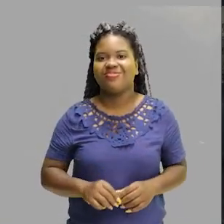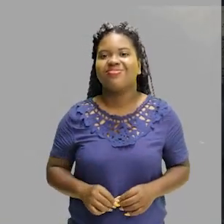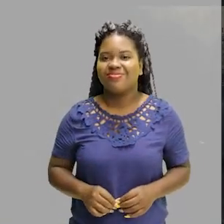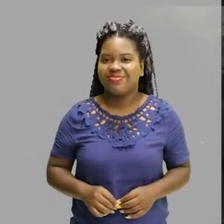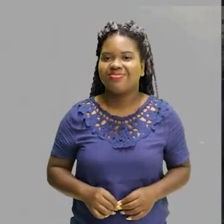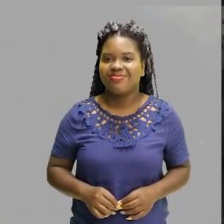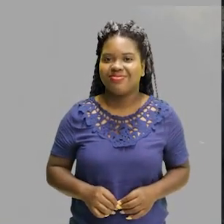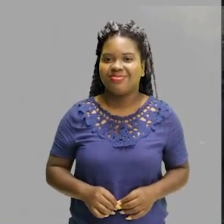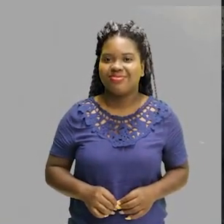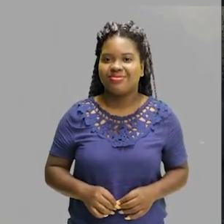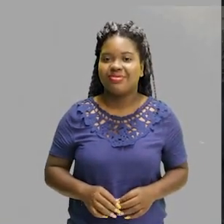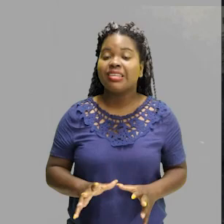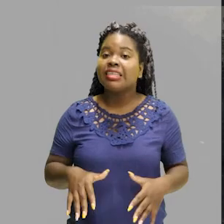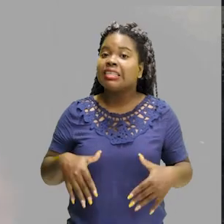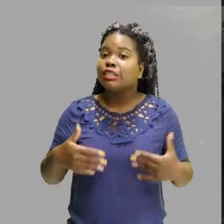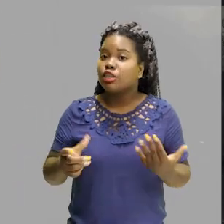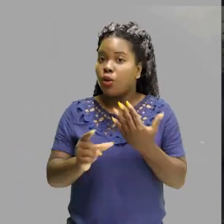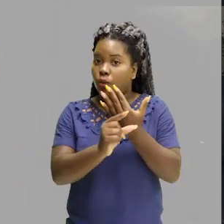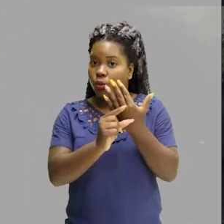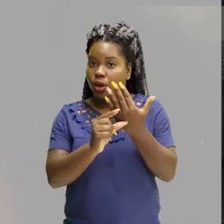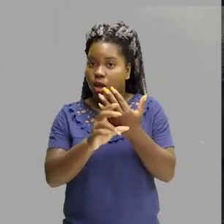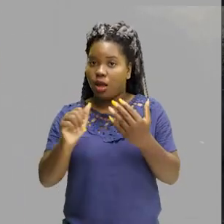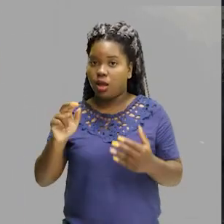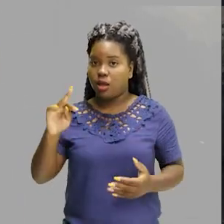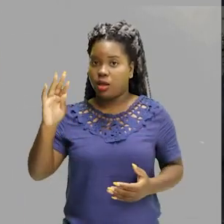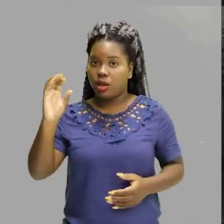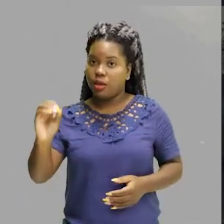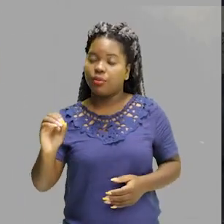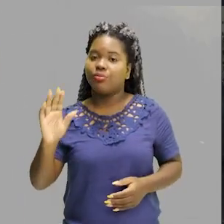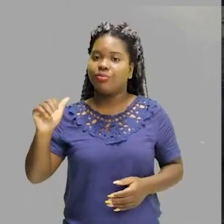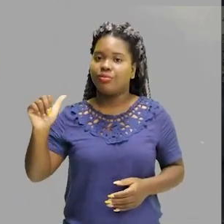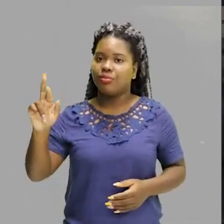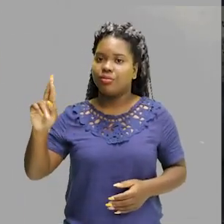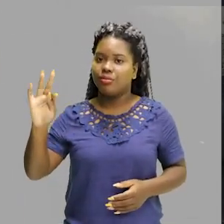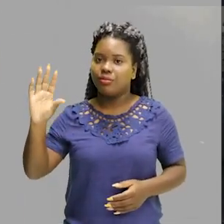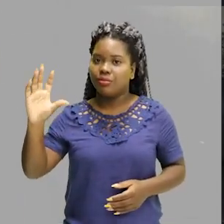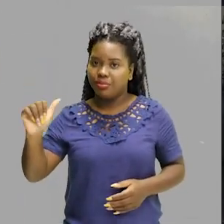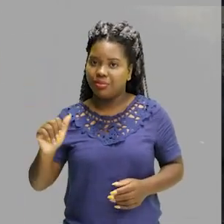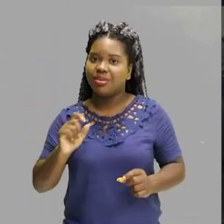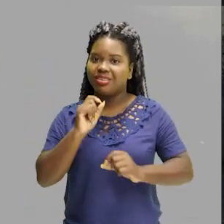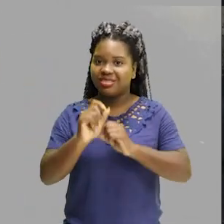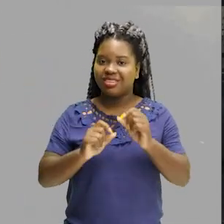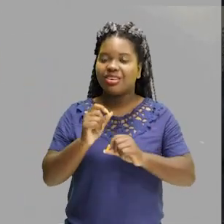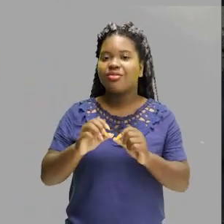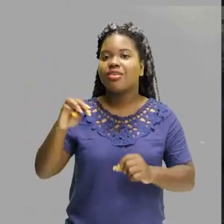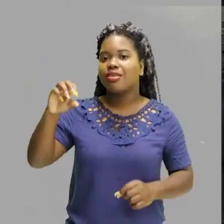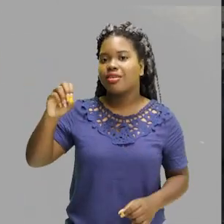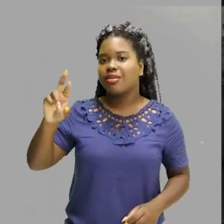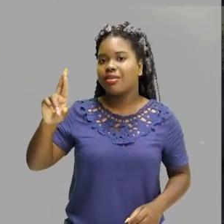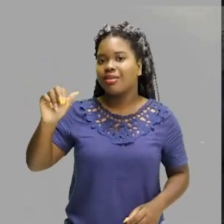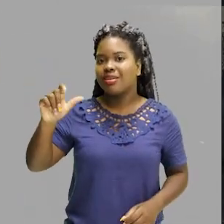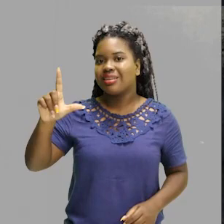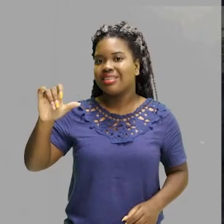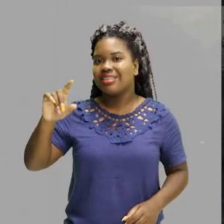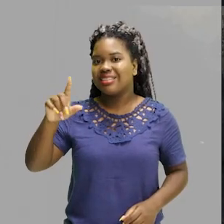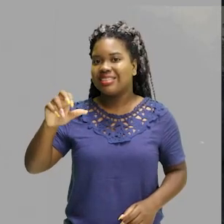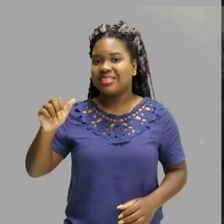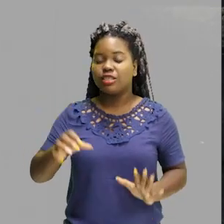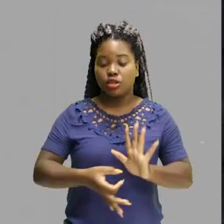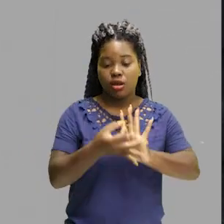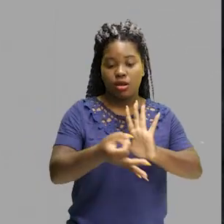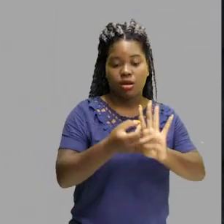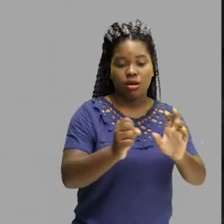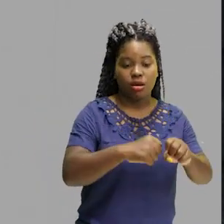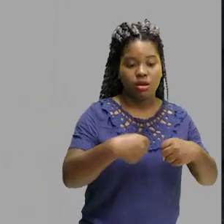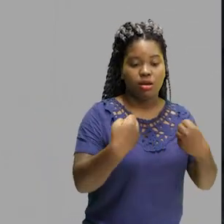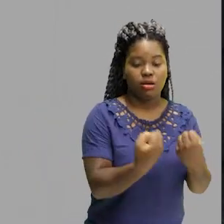O alto da barca do inferno, como o próprio texto diz, é um alto moralizante, faz crítica à sociedade.